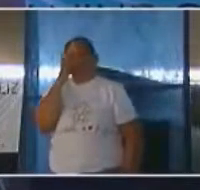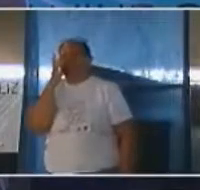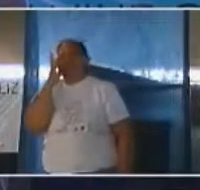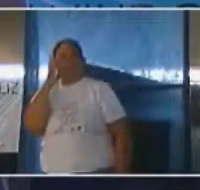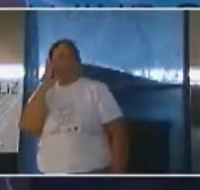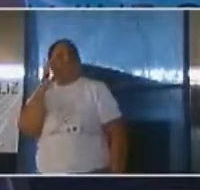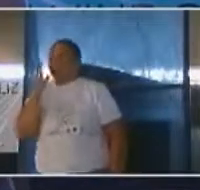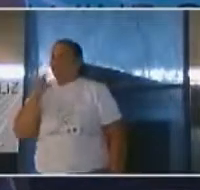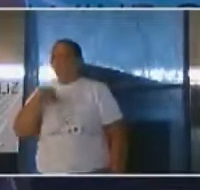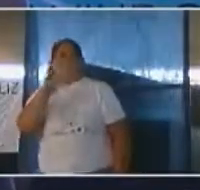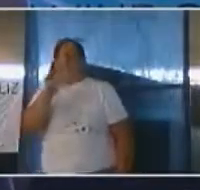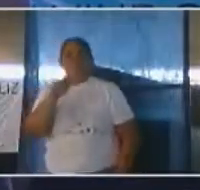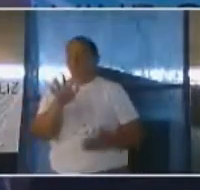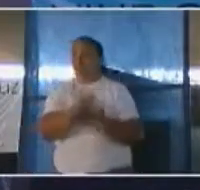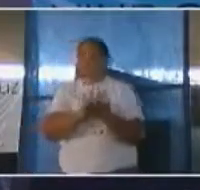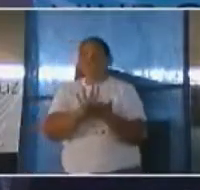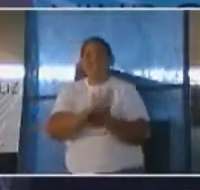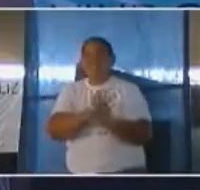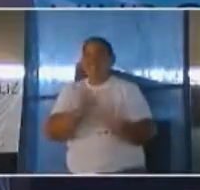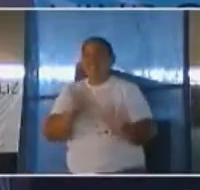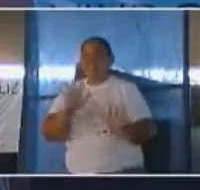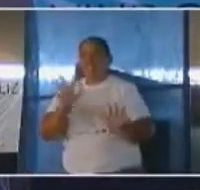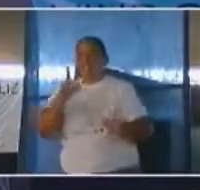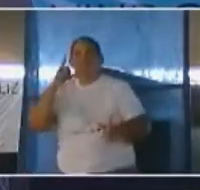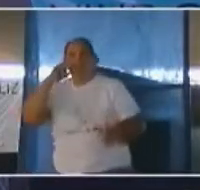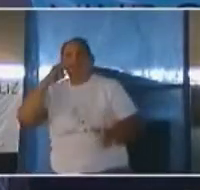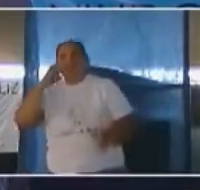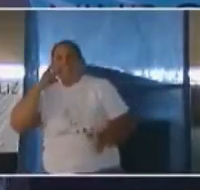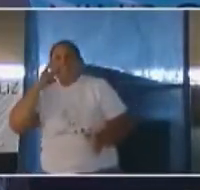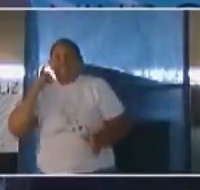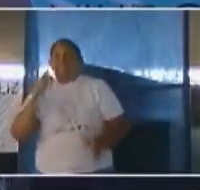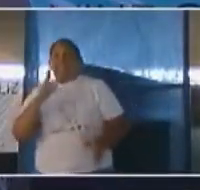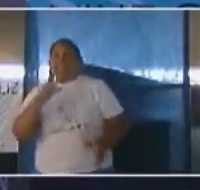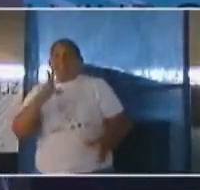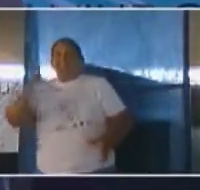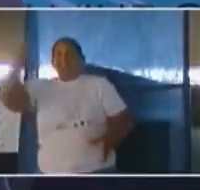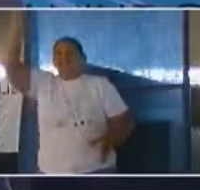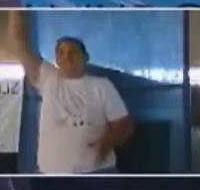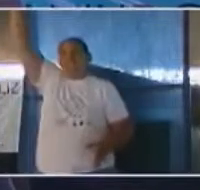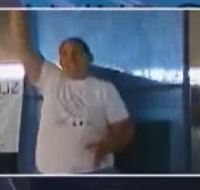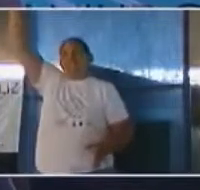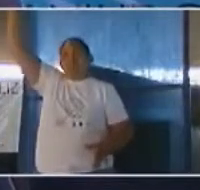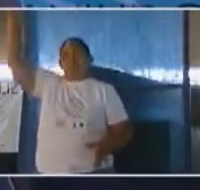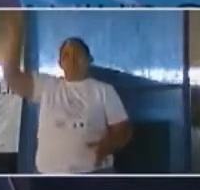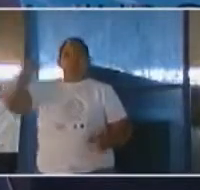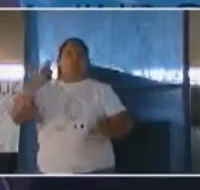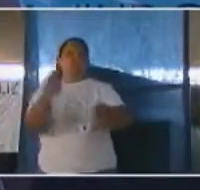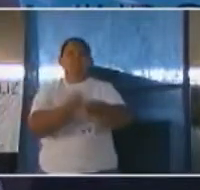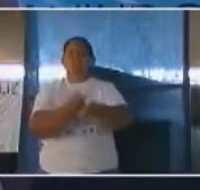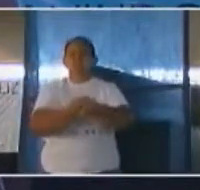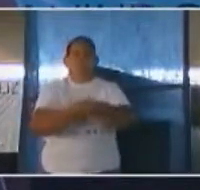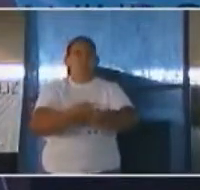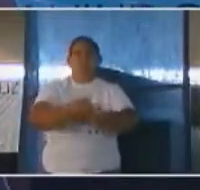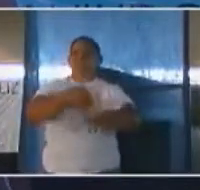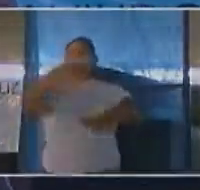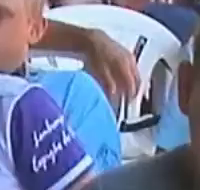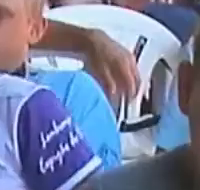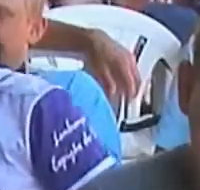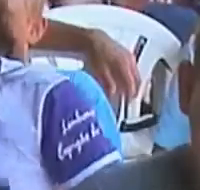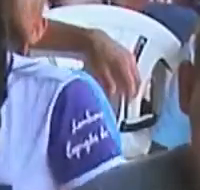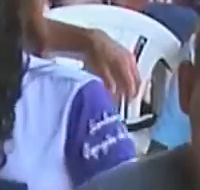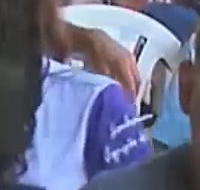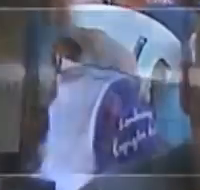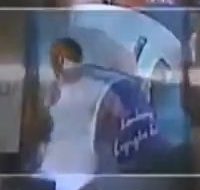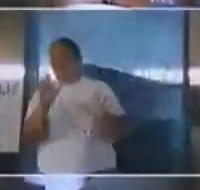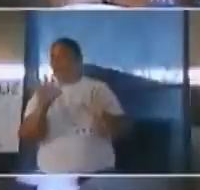pedra, feito pela arte e habilidade das pessoas. No passado, Deus não levou em conta essa